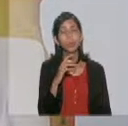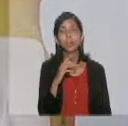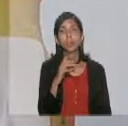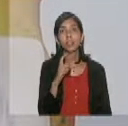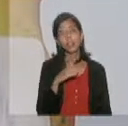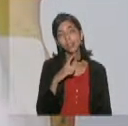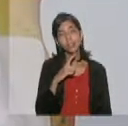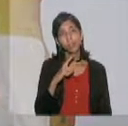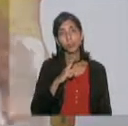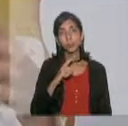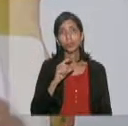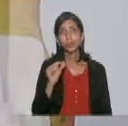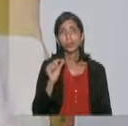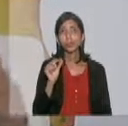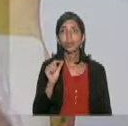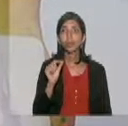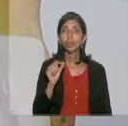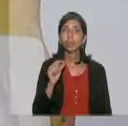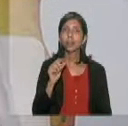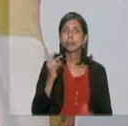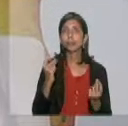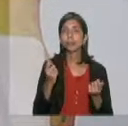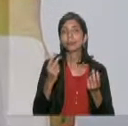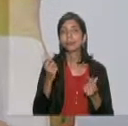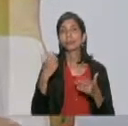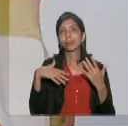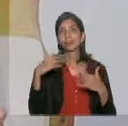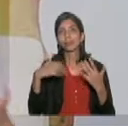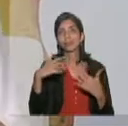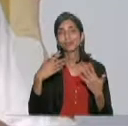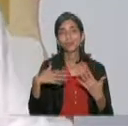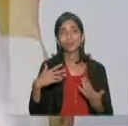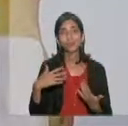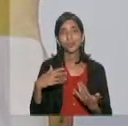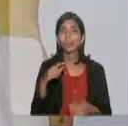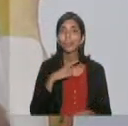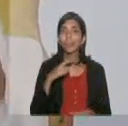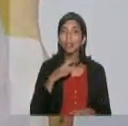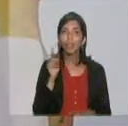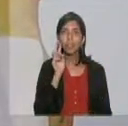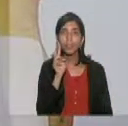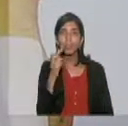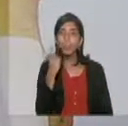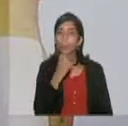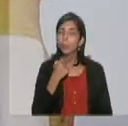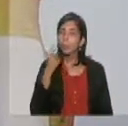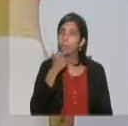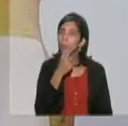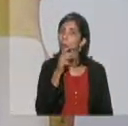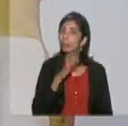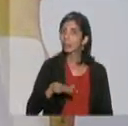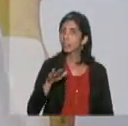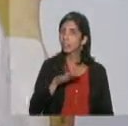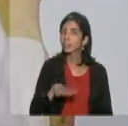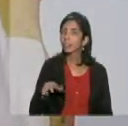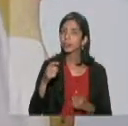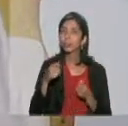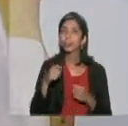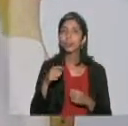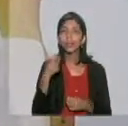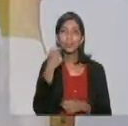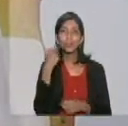engasgar. Então, nunca colocar a mão, se for com objeto, nunca pode colocar a mão no meio da boca da criança para tentar tirar